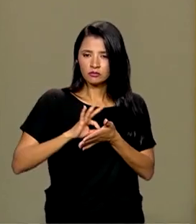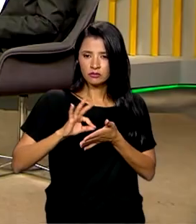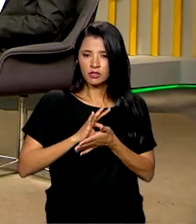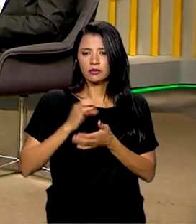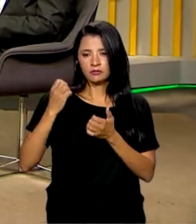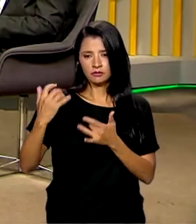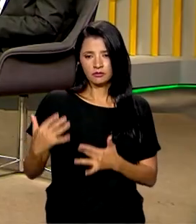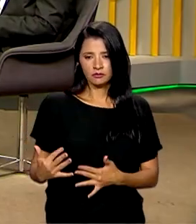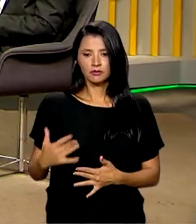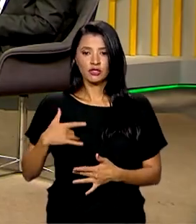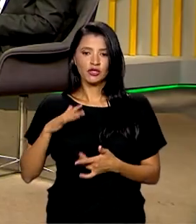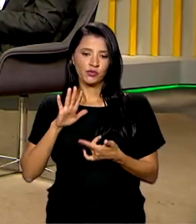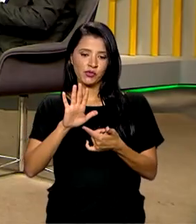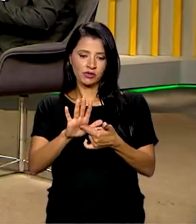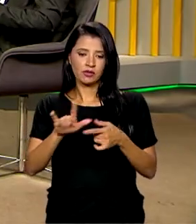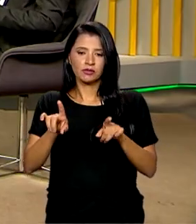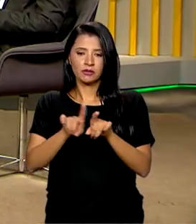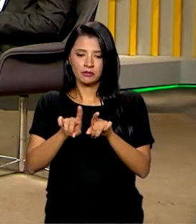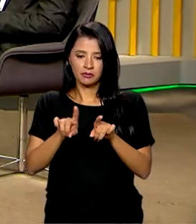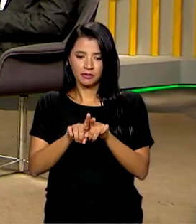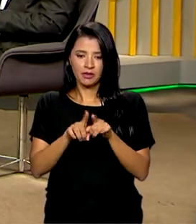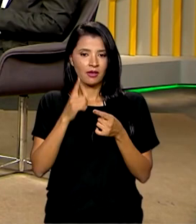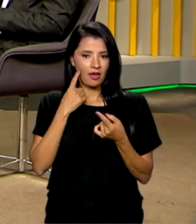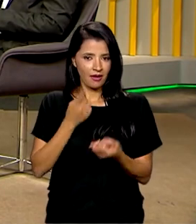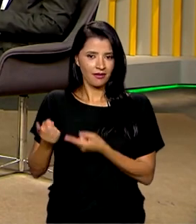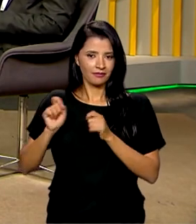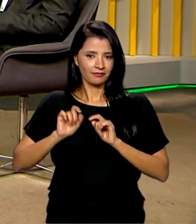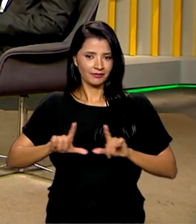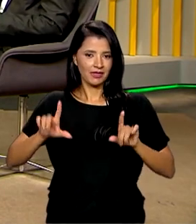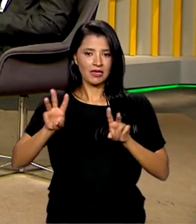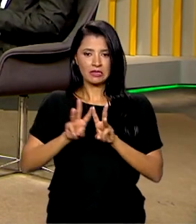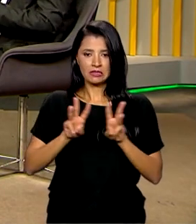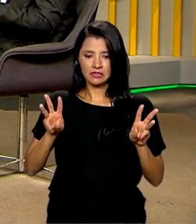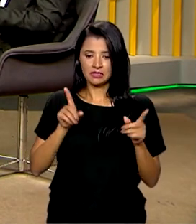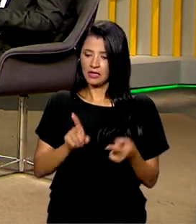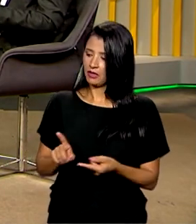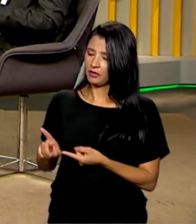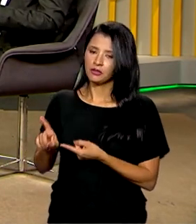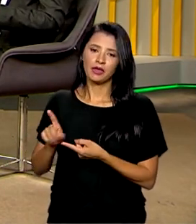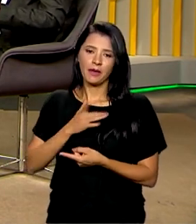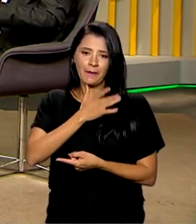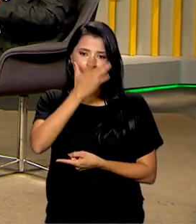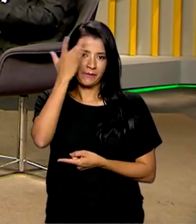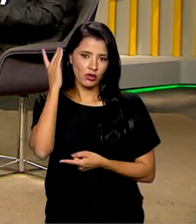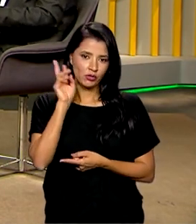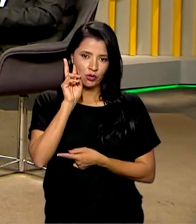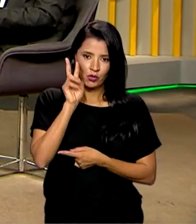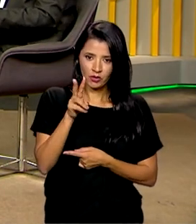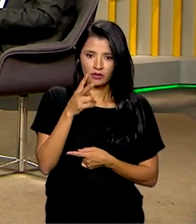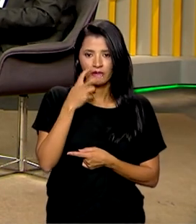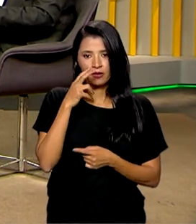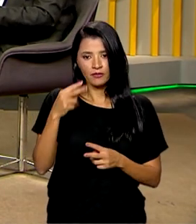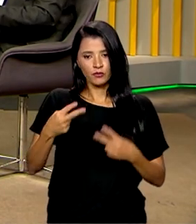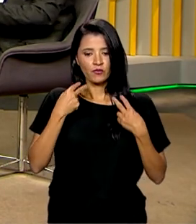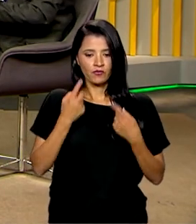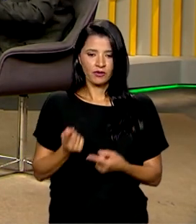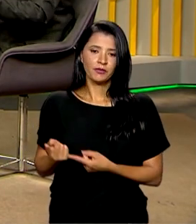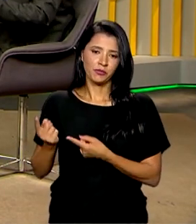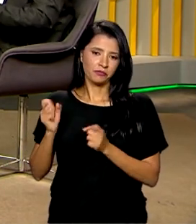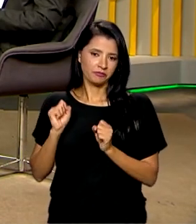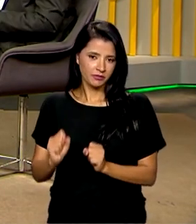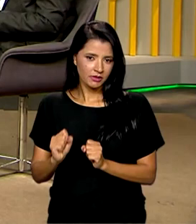vai até mostrar aqui na tela, né, esse site, para que as pessoas que estão nos assistindo